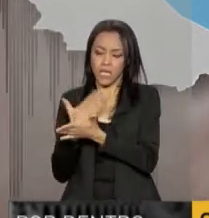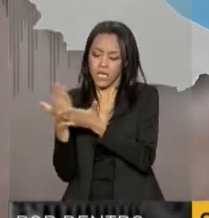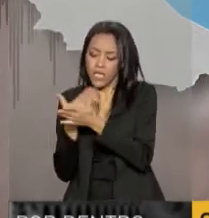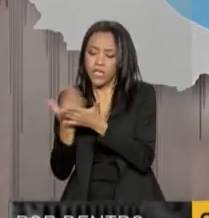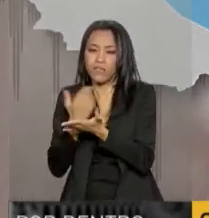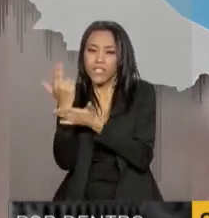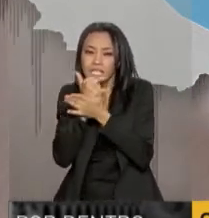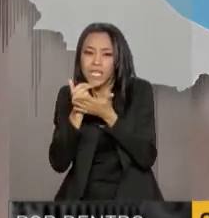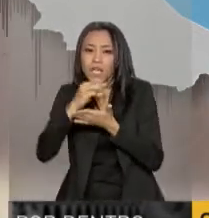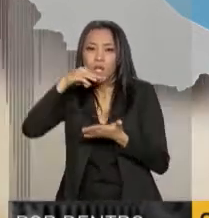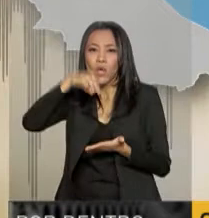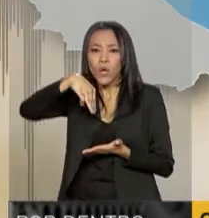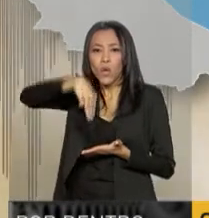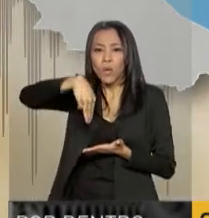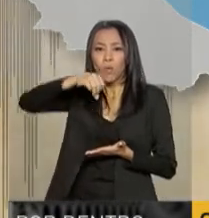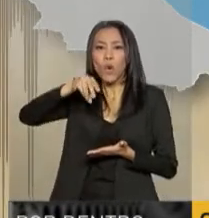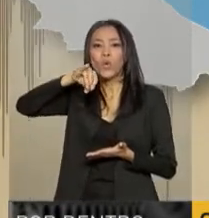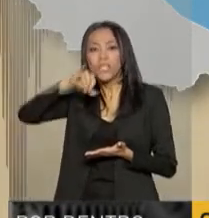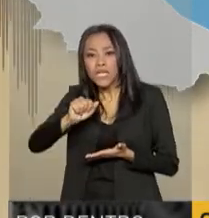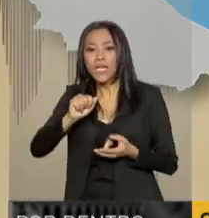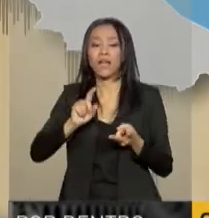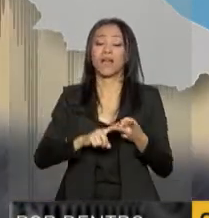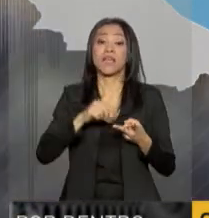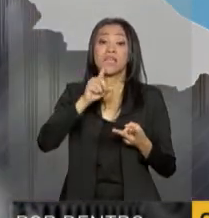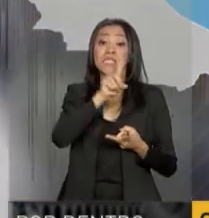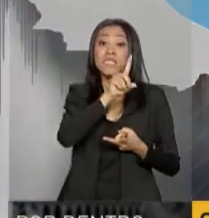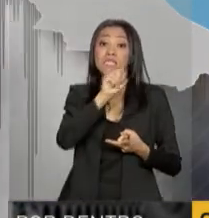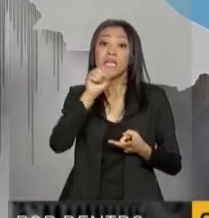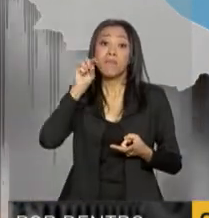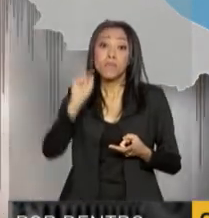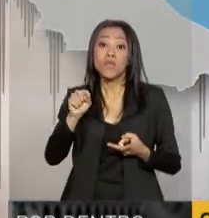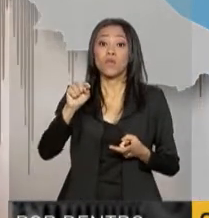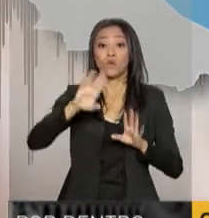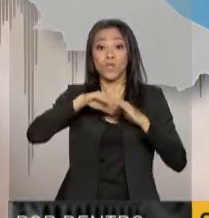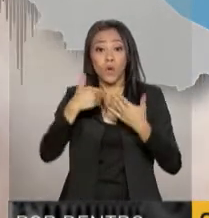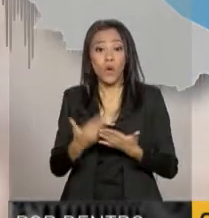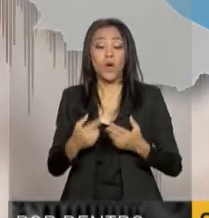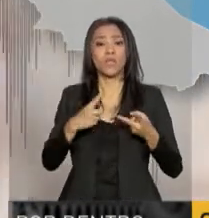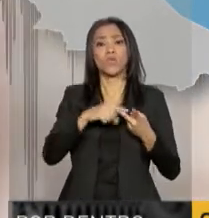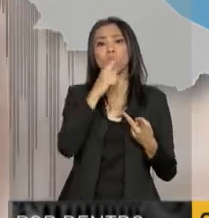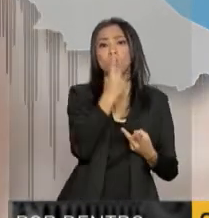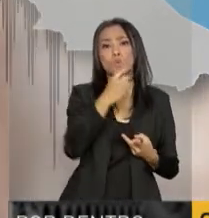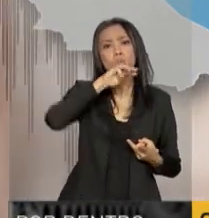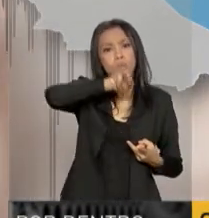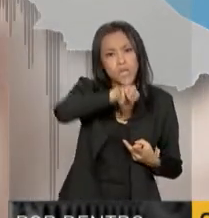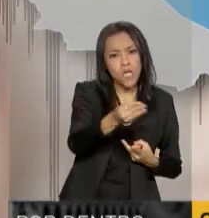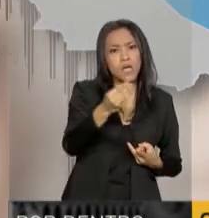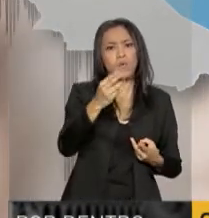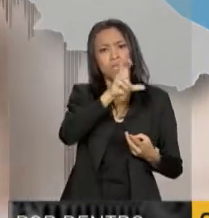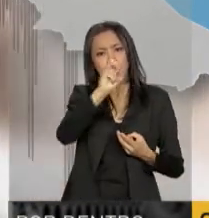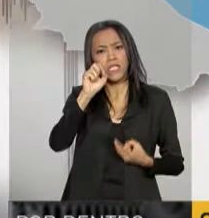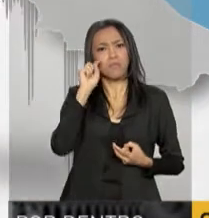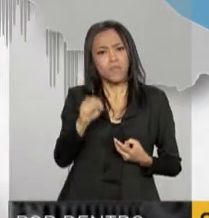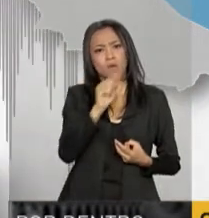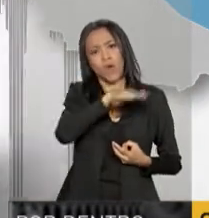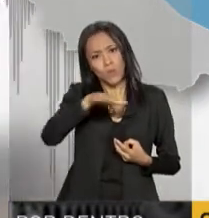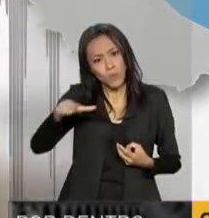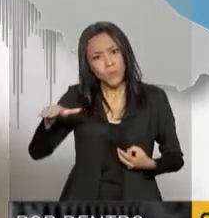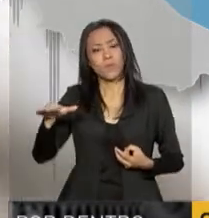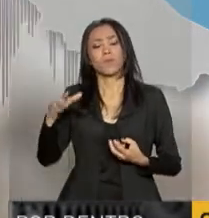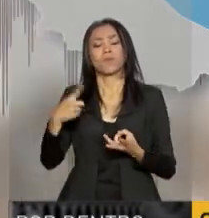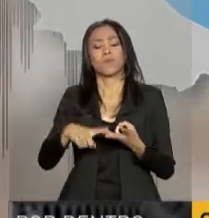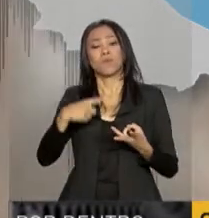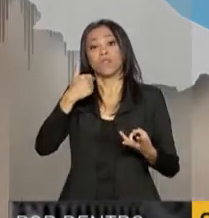sousa 100 mil escolas sendo contempladas um milhão quinhentos alunos 2.400.000 que é um valor